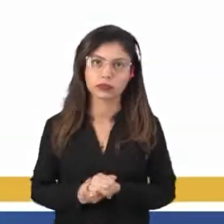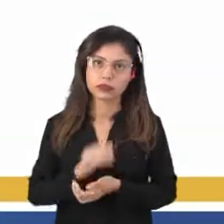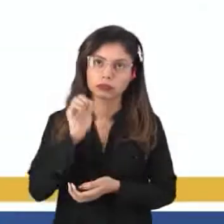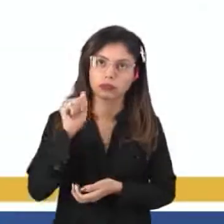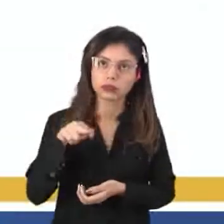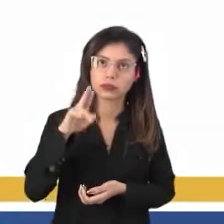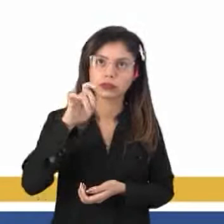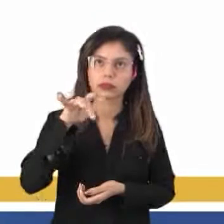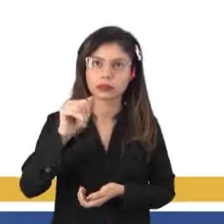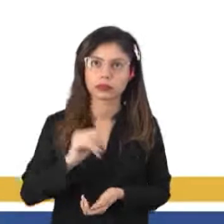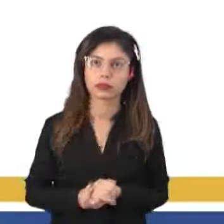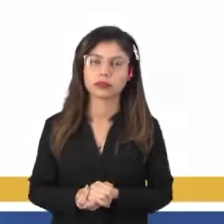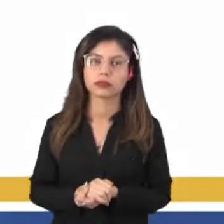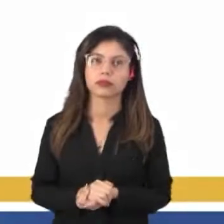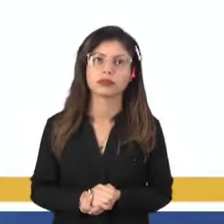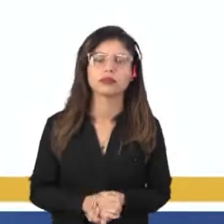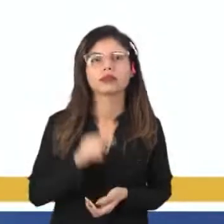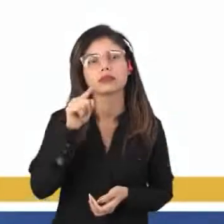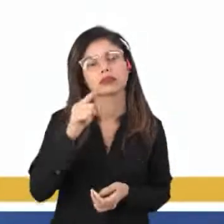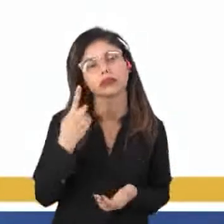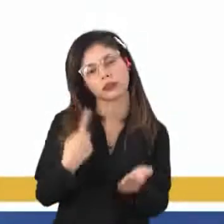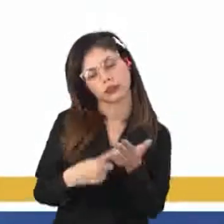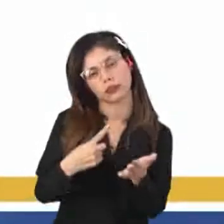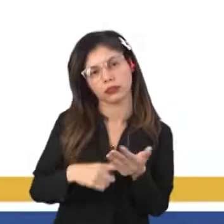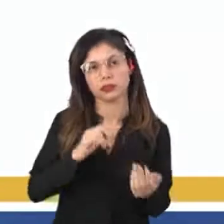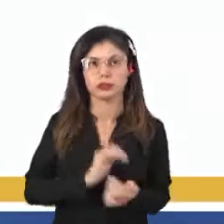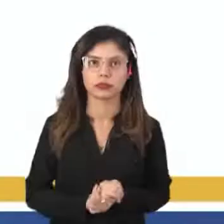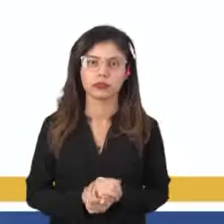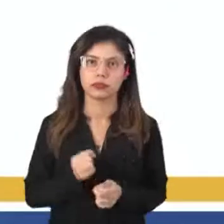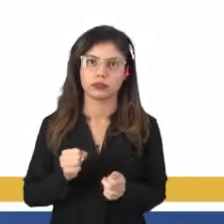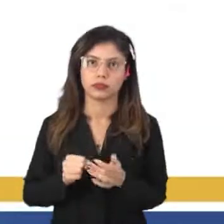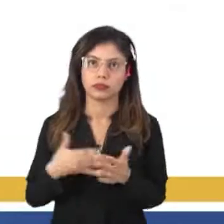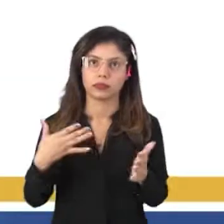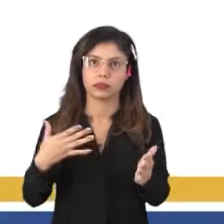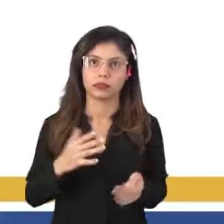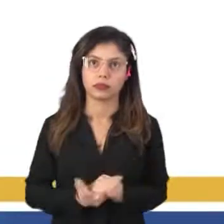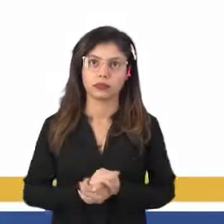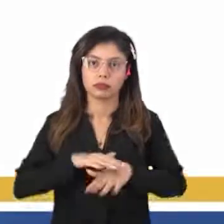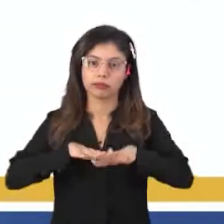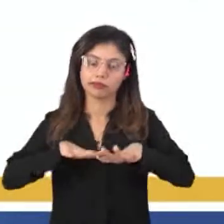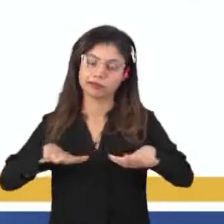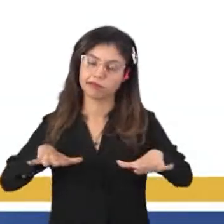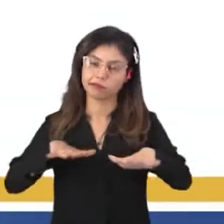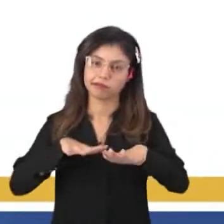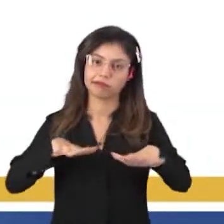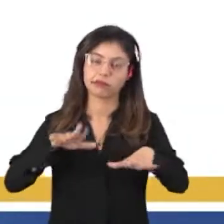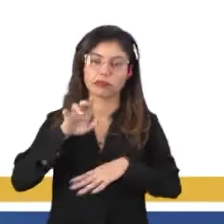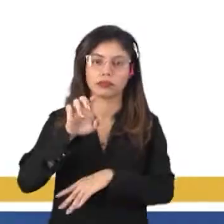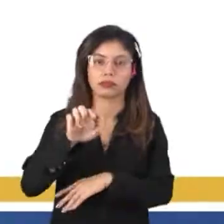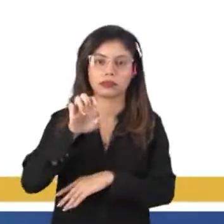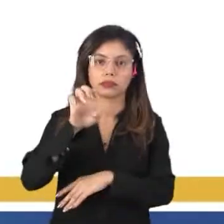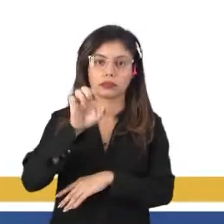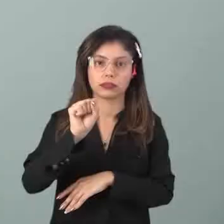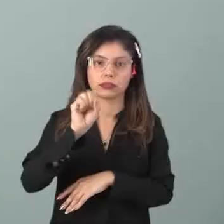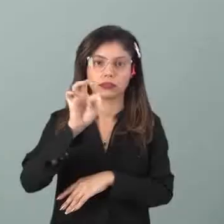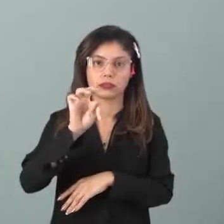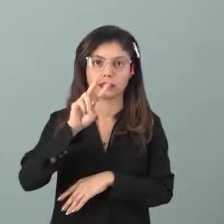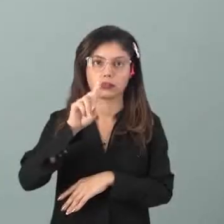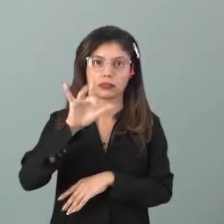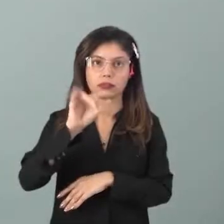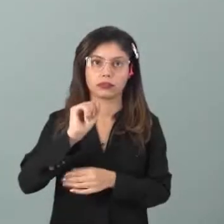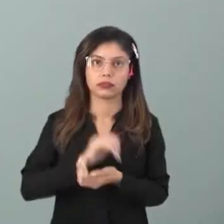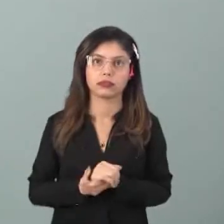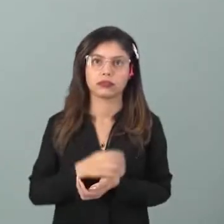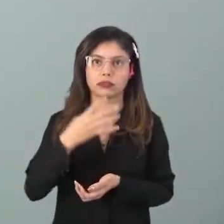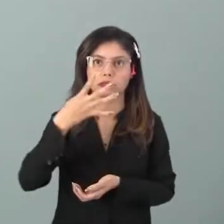de Fogo do Pacífico, tá? Ele é considerado uma área muito instável, tá? E nessa área aí do Círculo de Fogo, nós temos